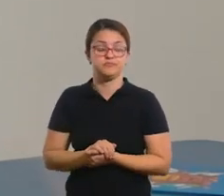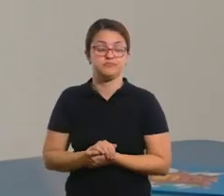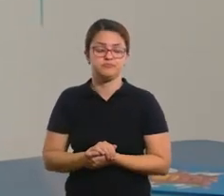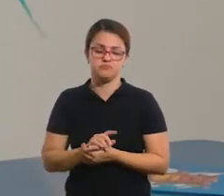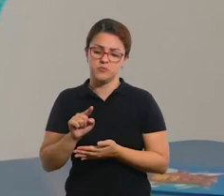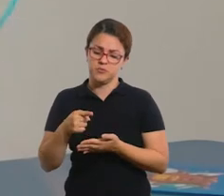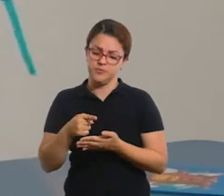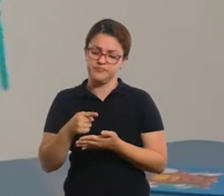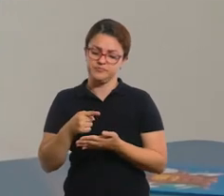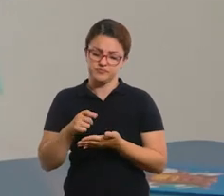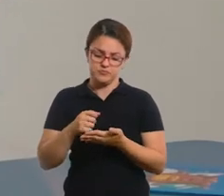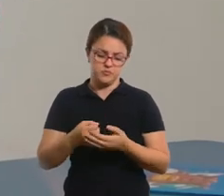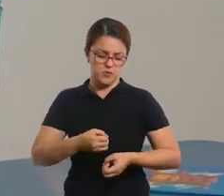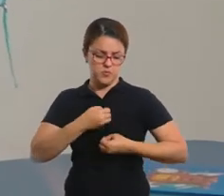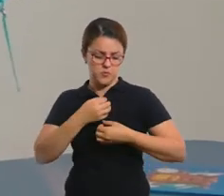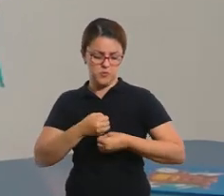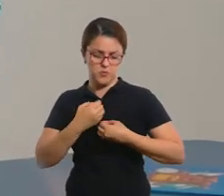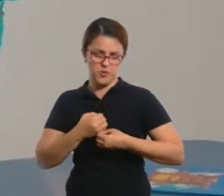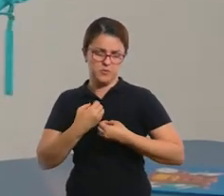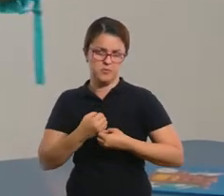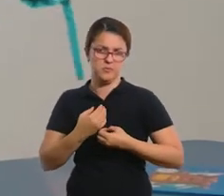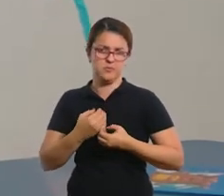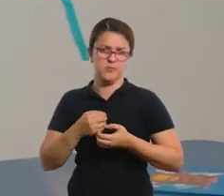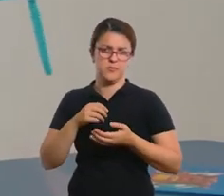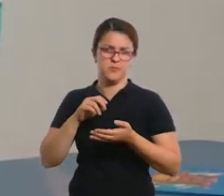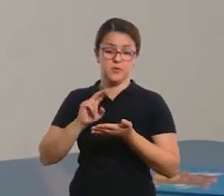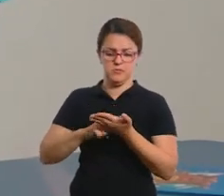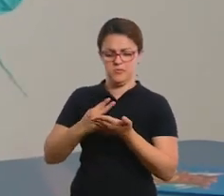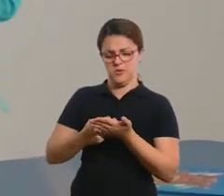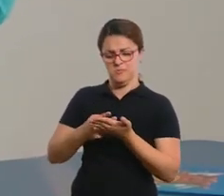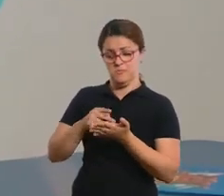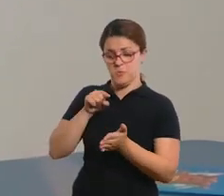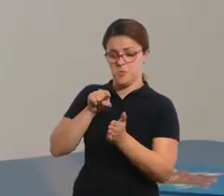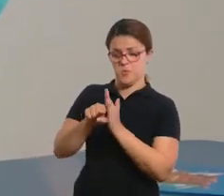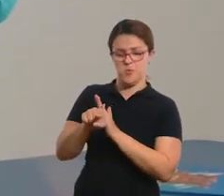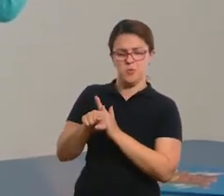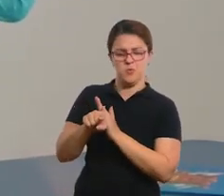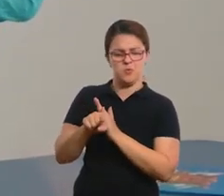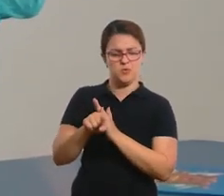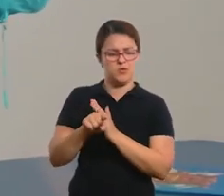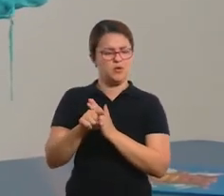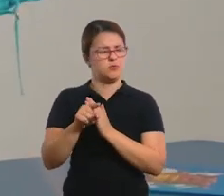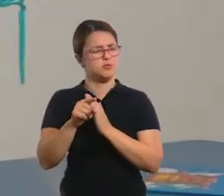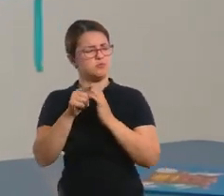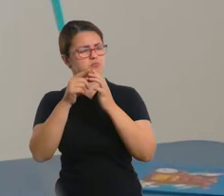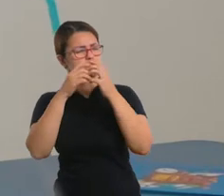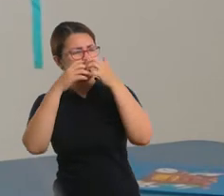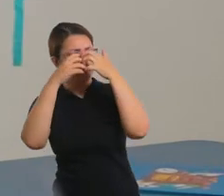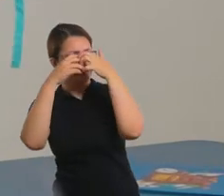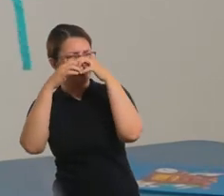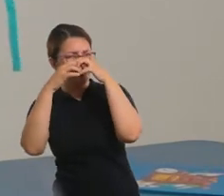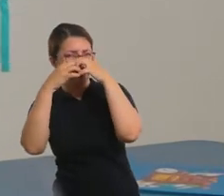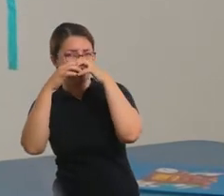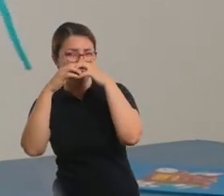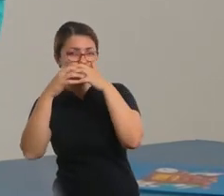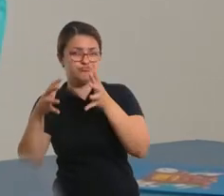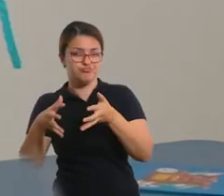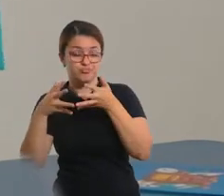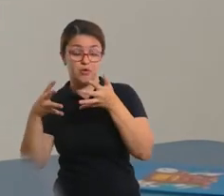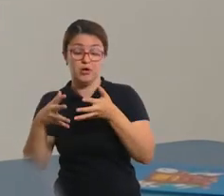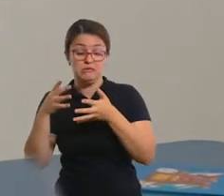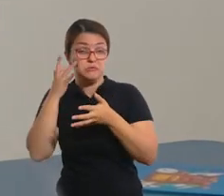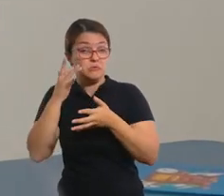interpretando o poema, você faça perguntas para ela, vá orientando o raciocínio dela. Se ela não souber, você pode